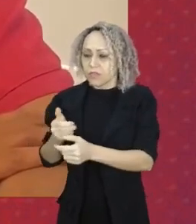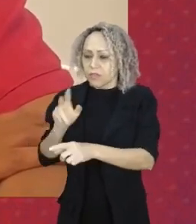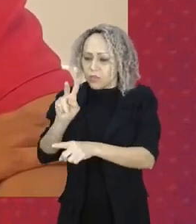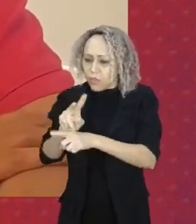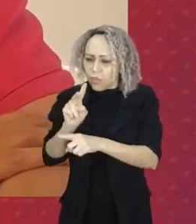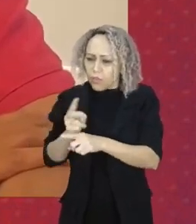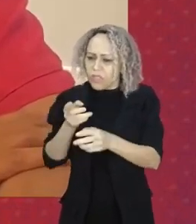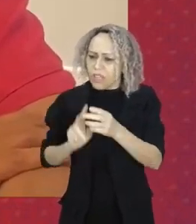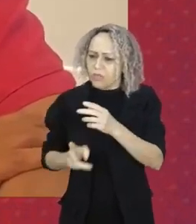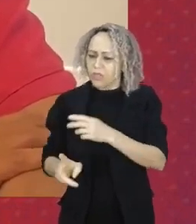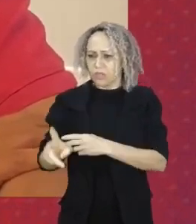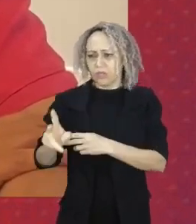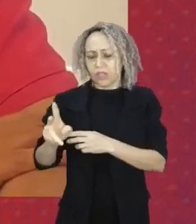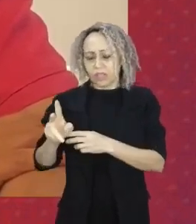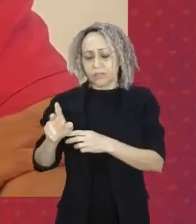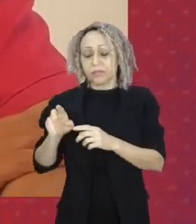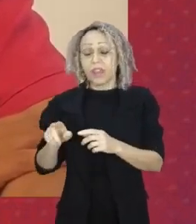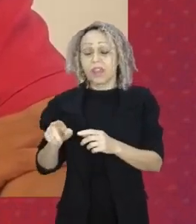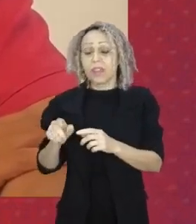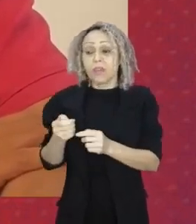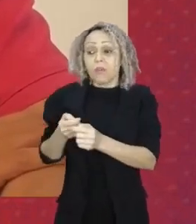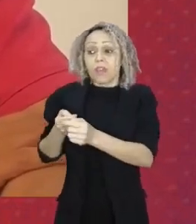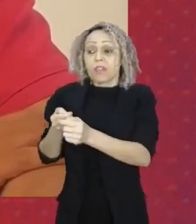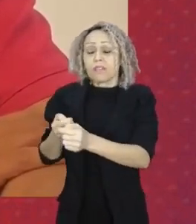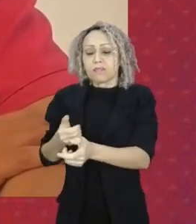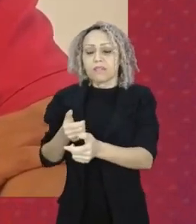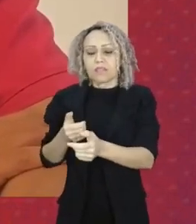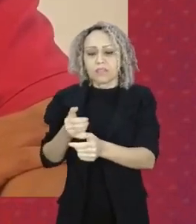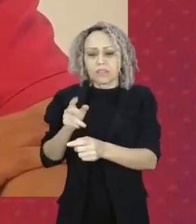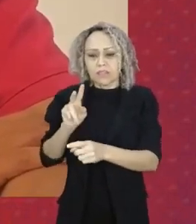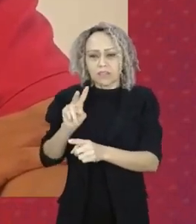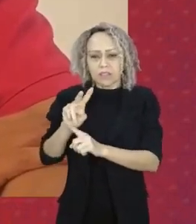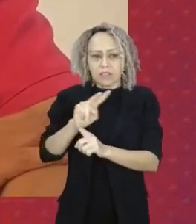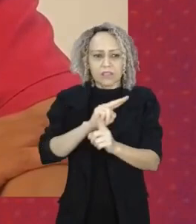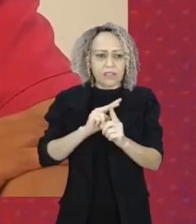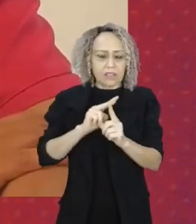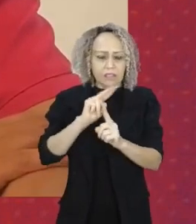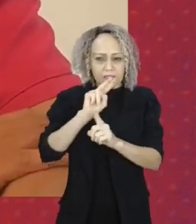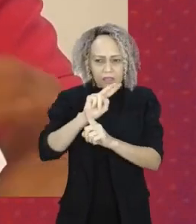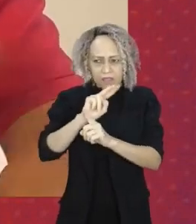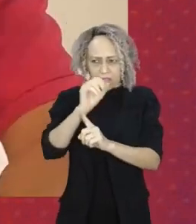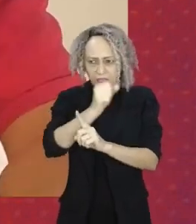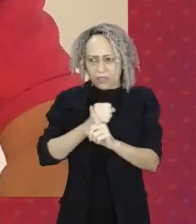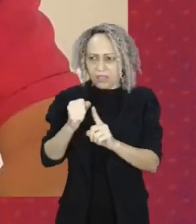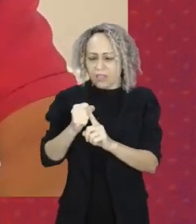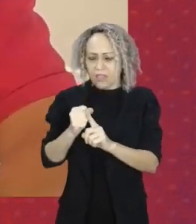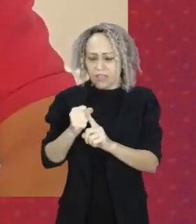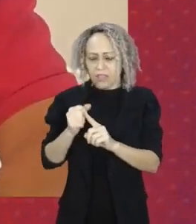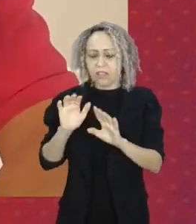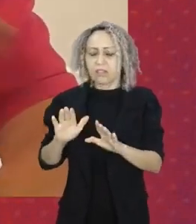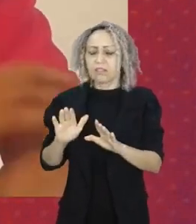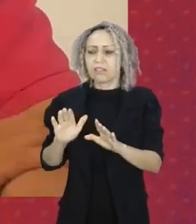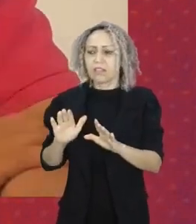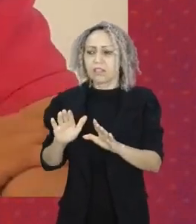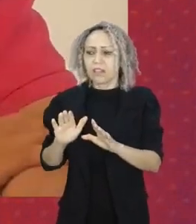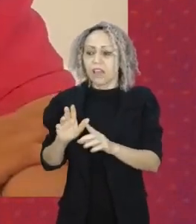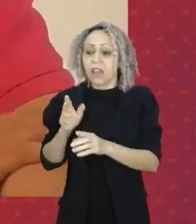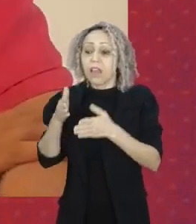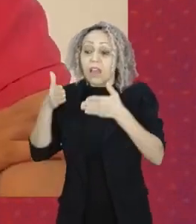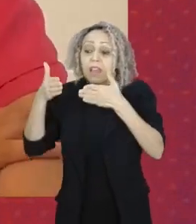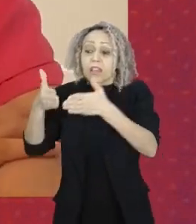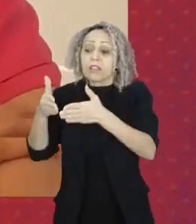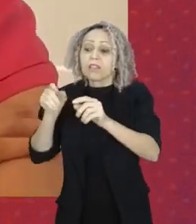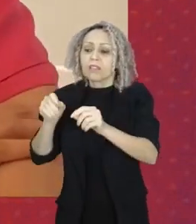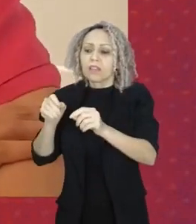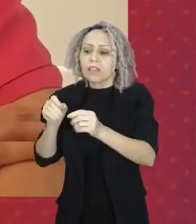esse benefício assistencial não contributivo é destinado às pessoas que